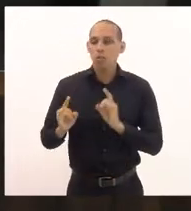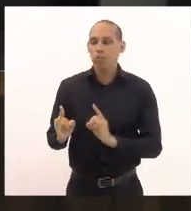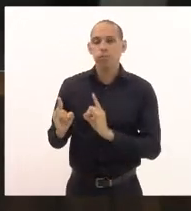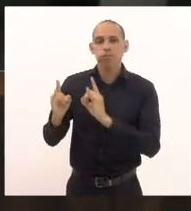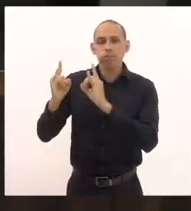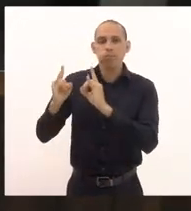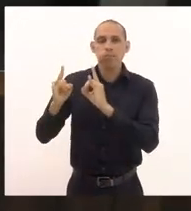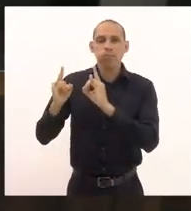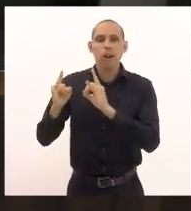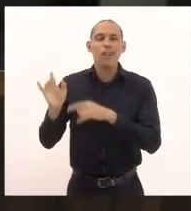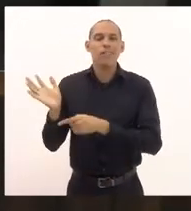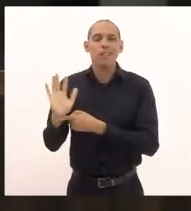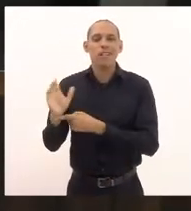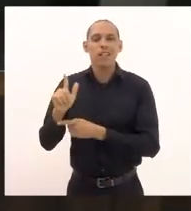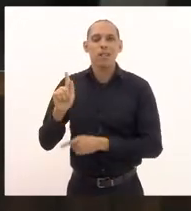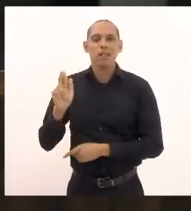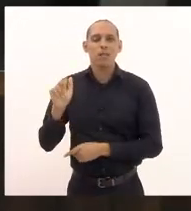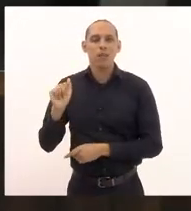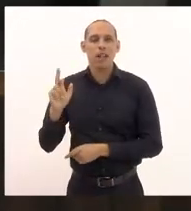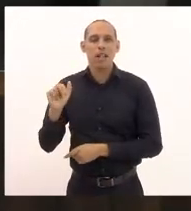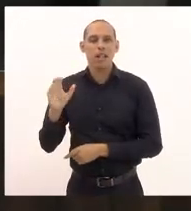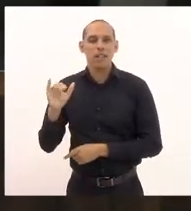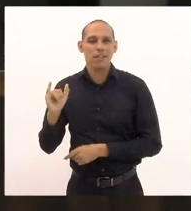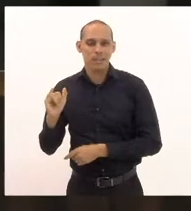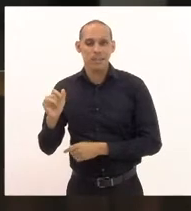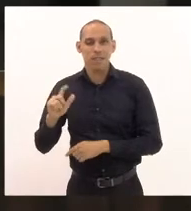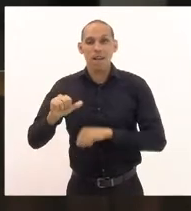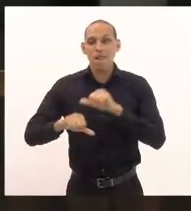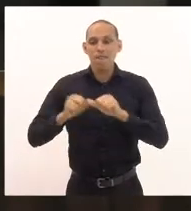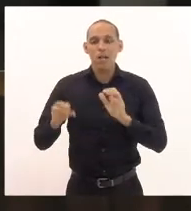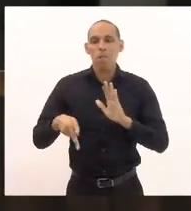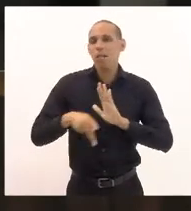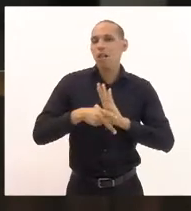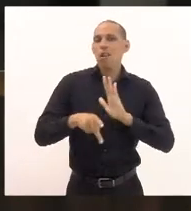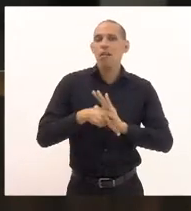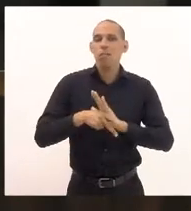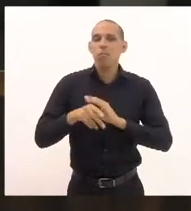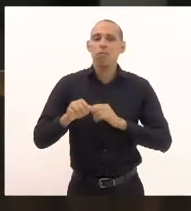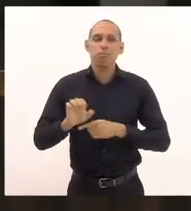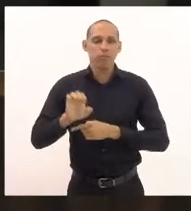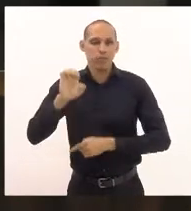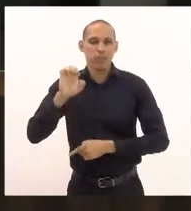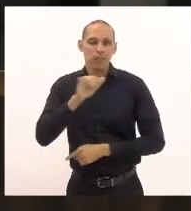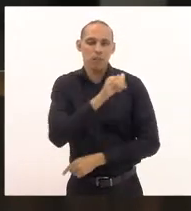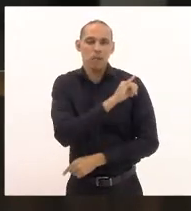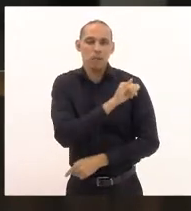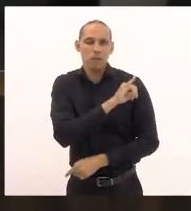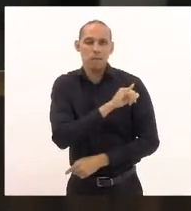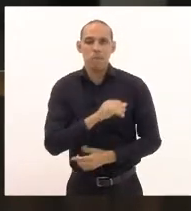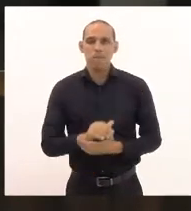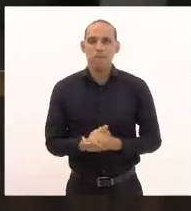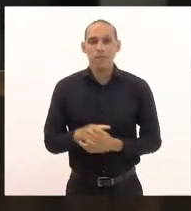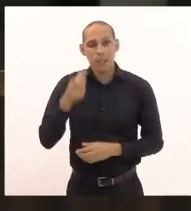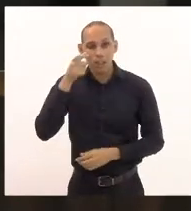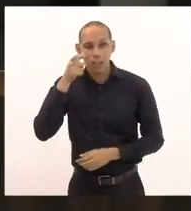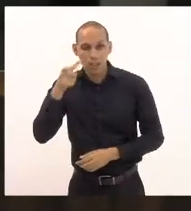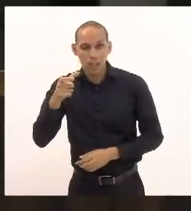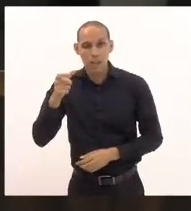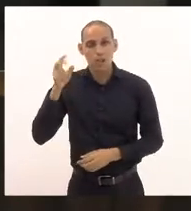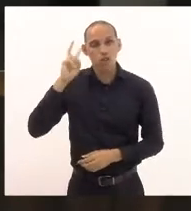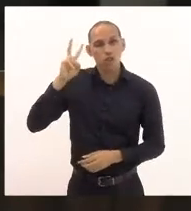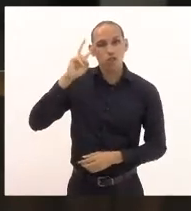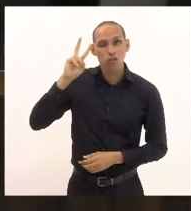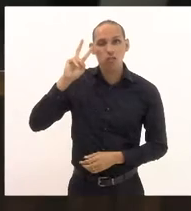o Cinema Guaraci como patrimônio do Estado do Rio de Janeiro por interesse histórico, artístico e